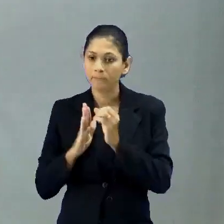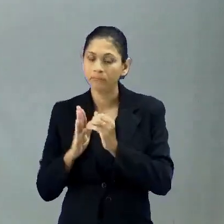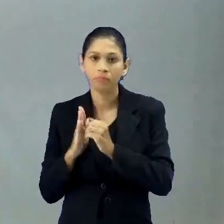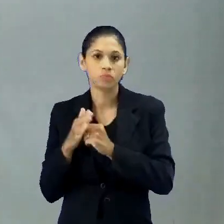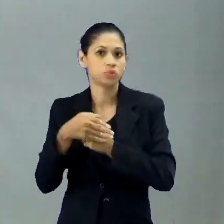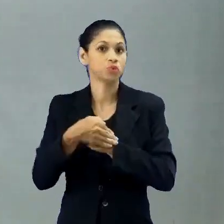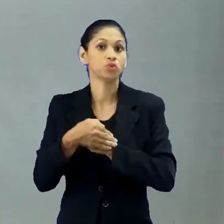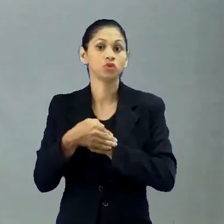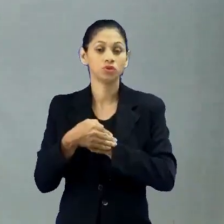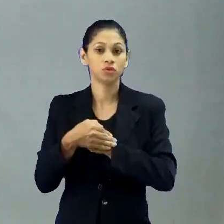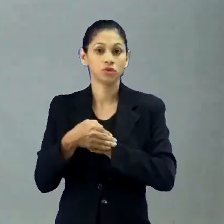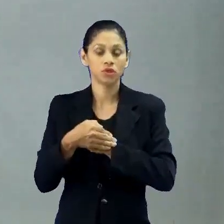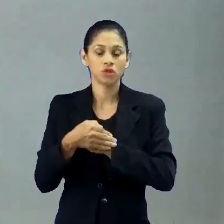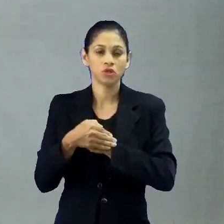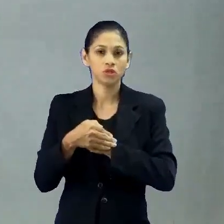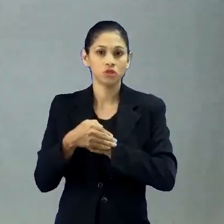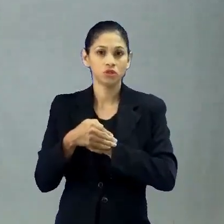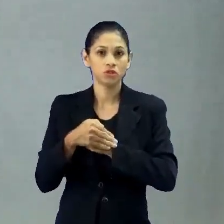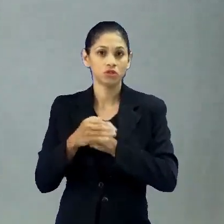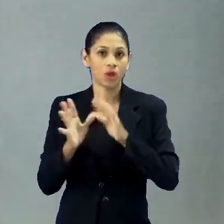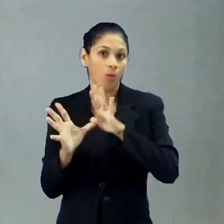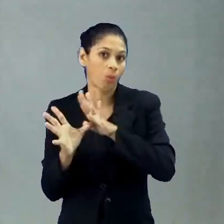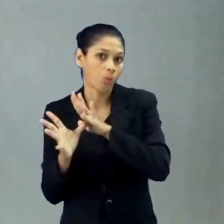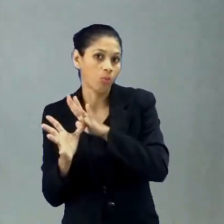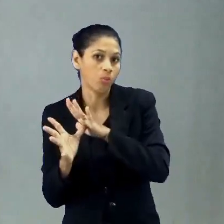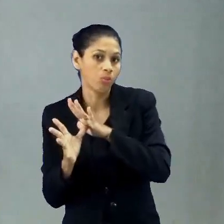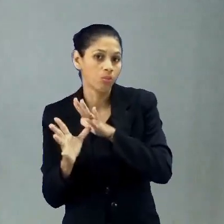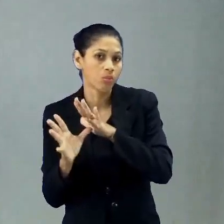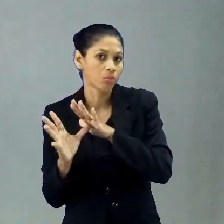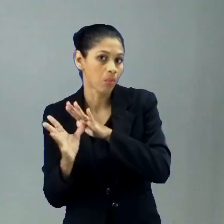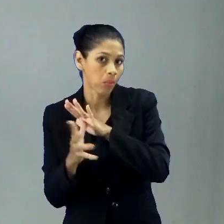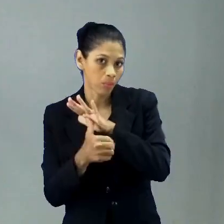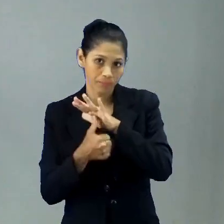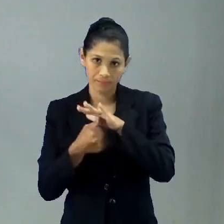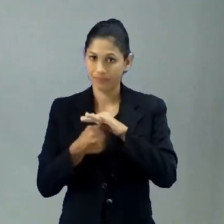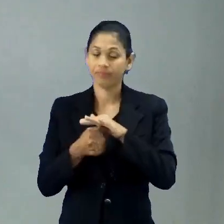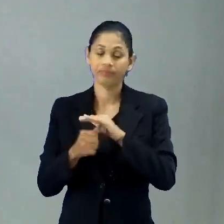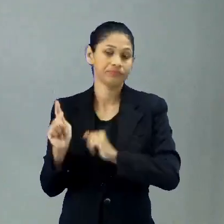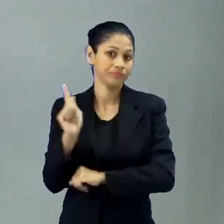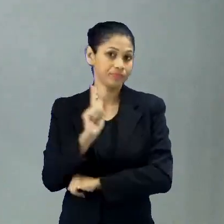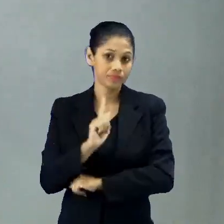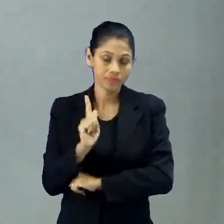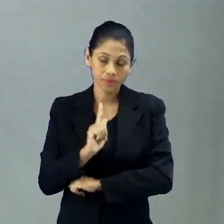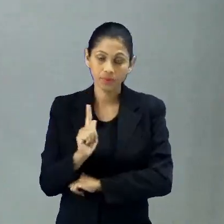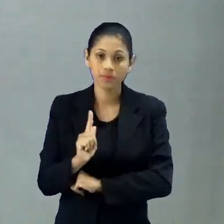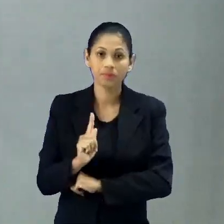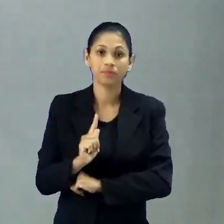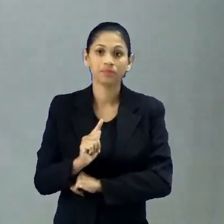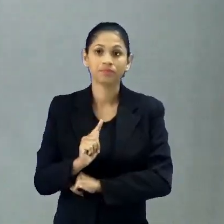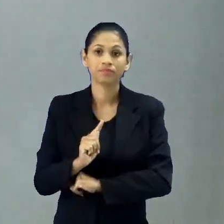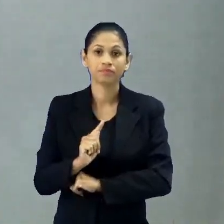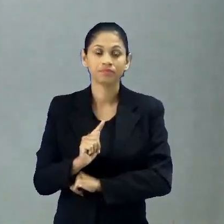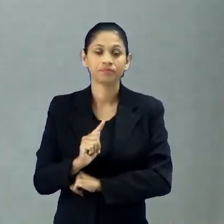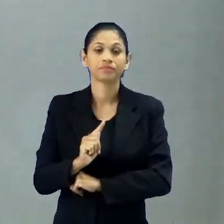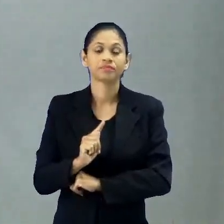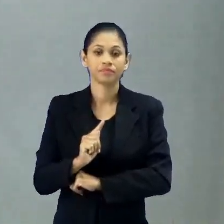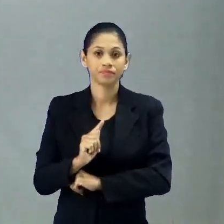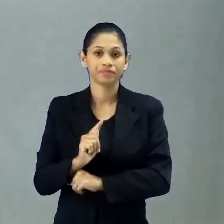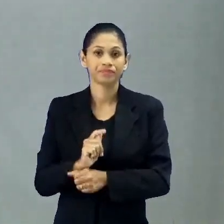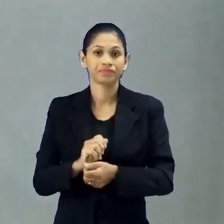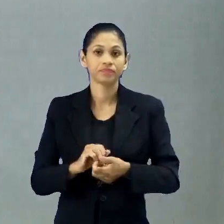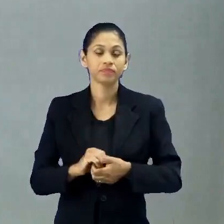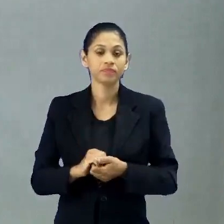ou necessariamente o bandido, como muitas das pessoas elas acabam preconizando. Os direitos